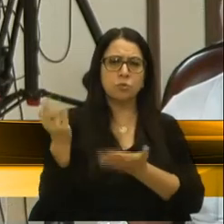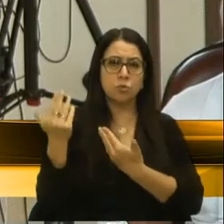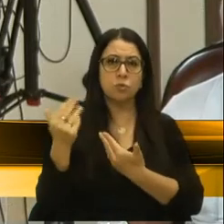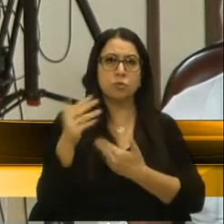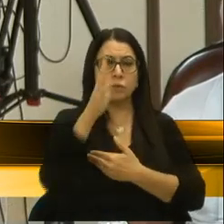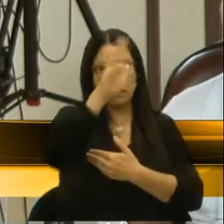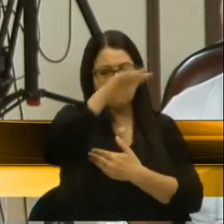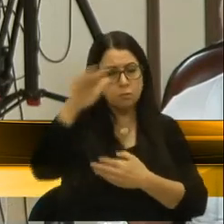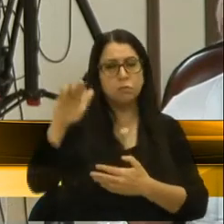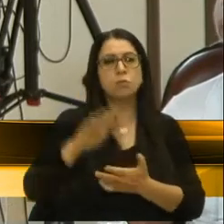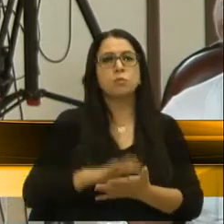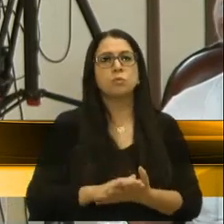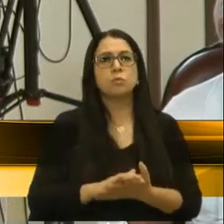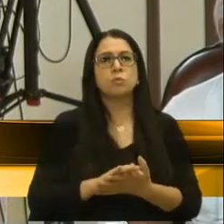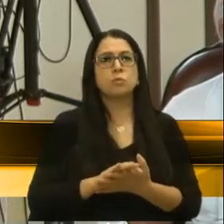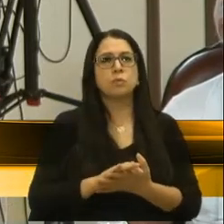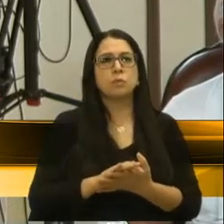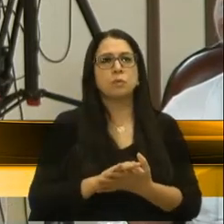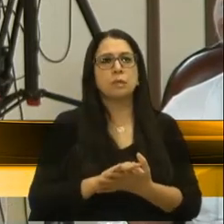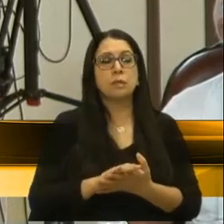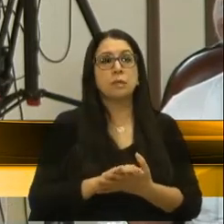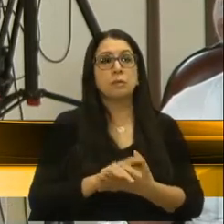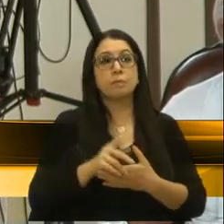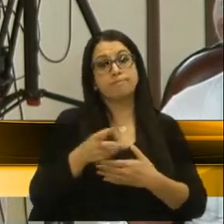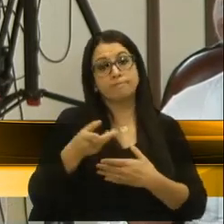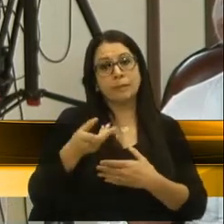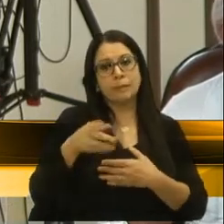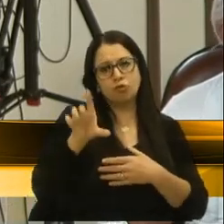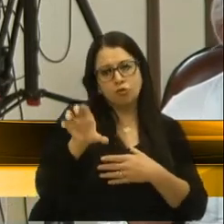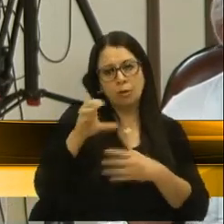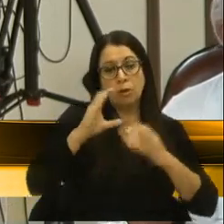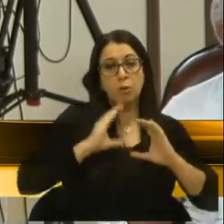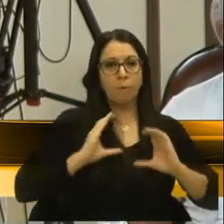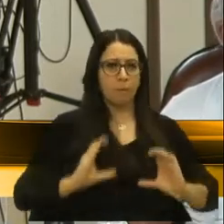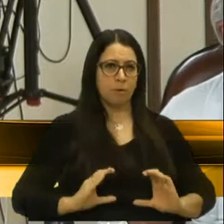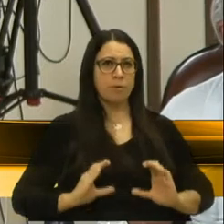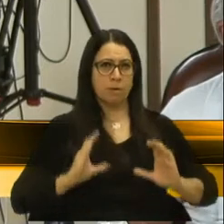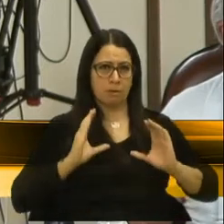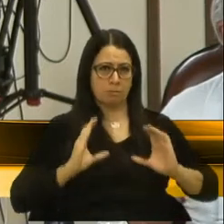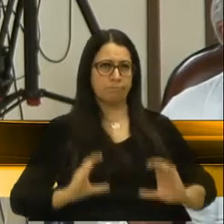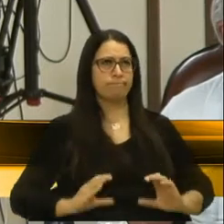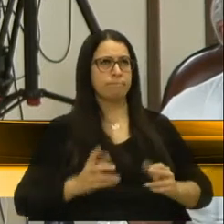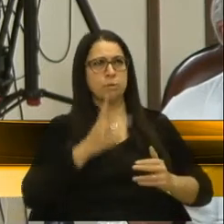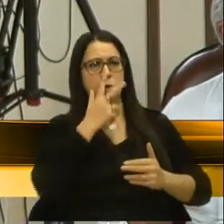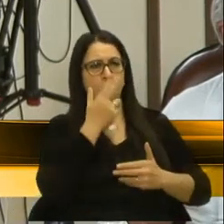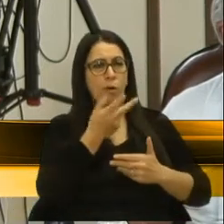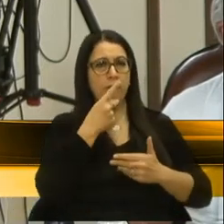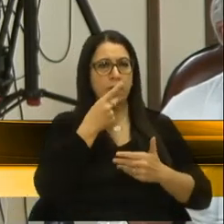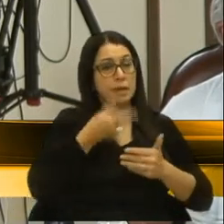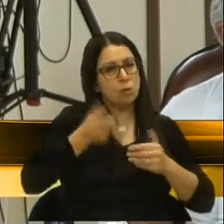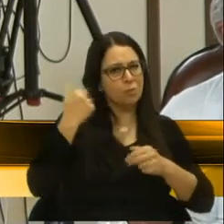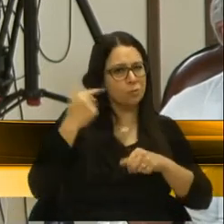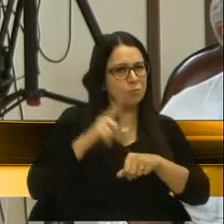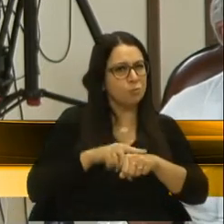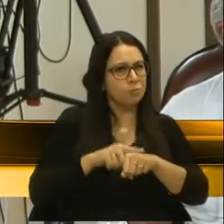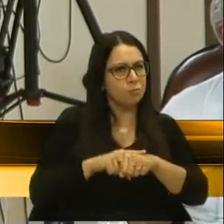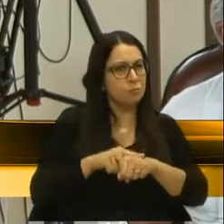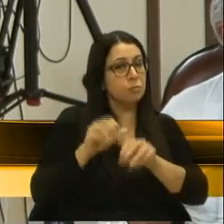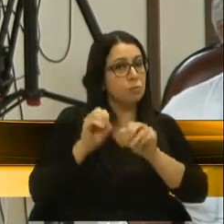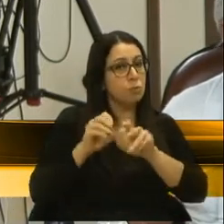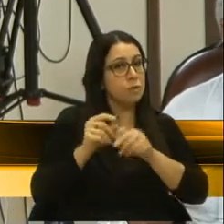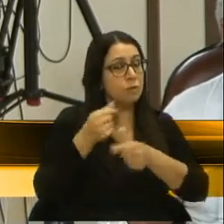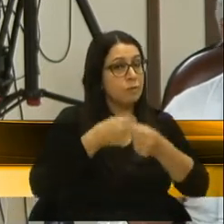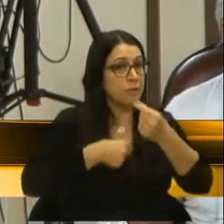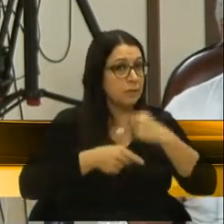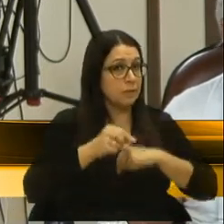adultos, a parte comportamental, ela não é, assim como a gente falou em outros momentos, que a educação